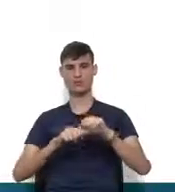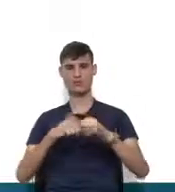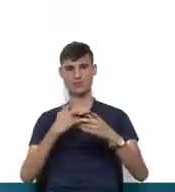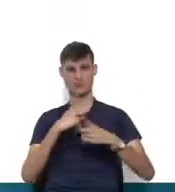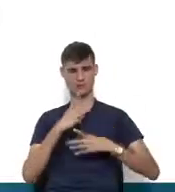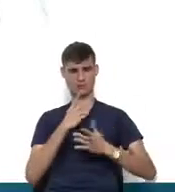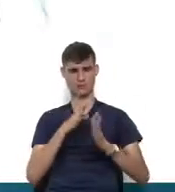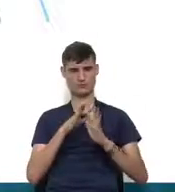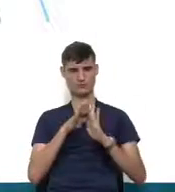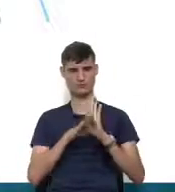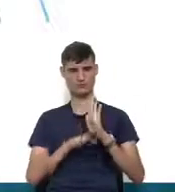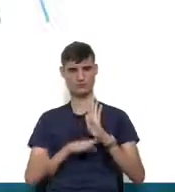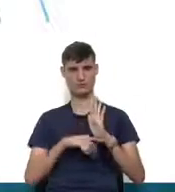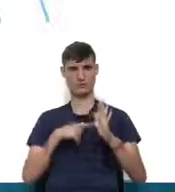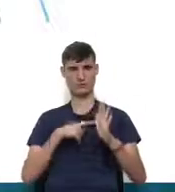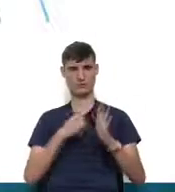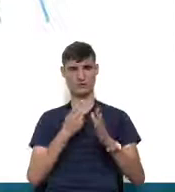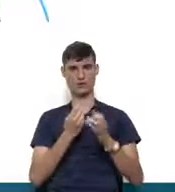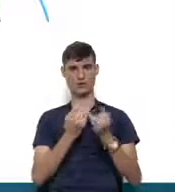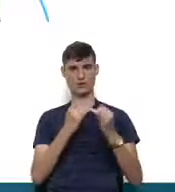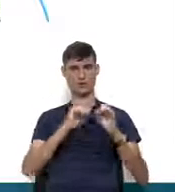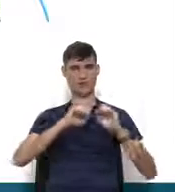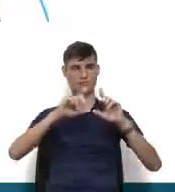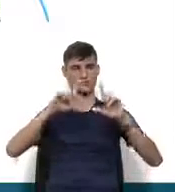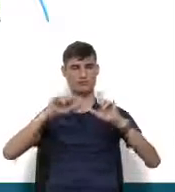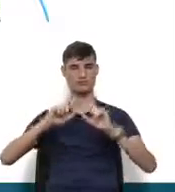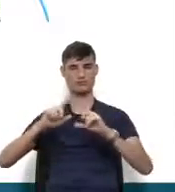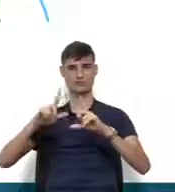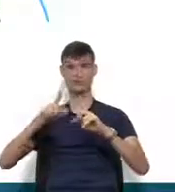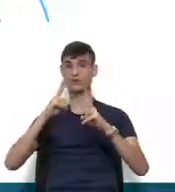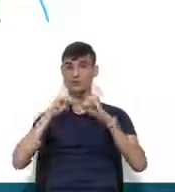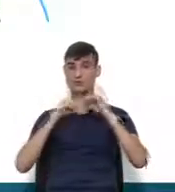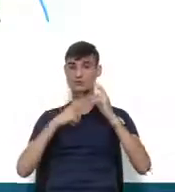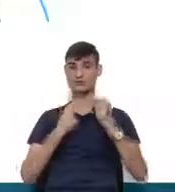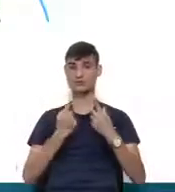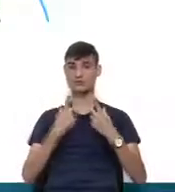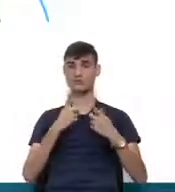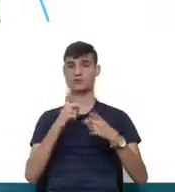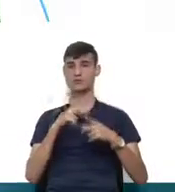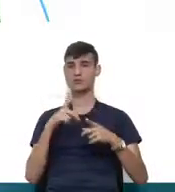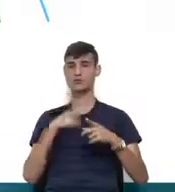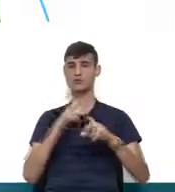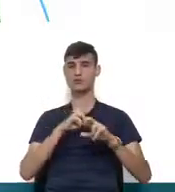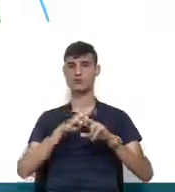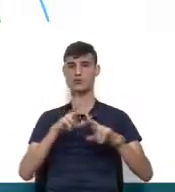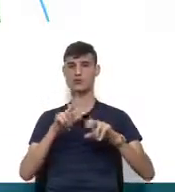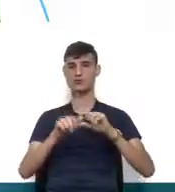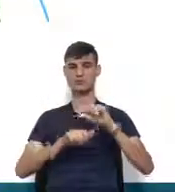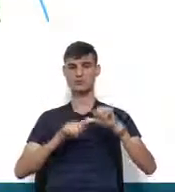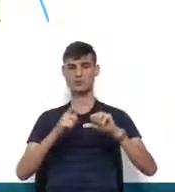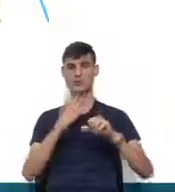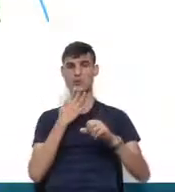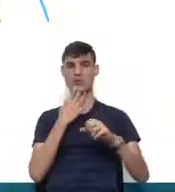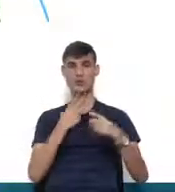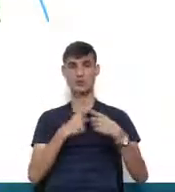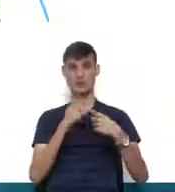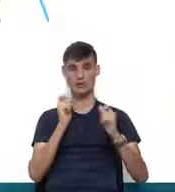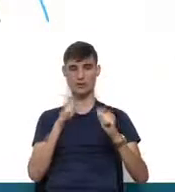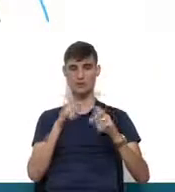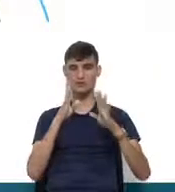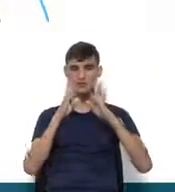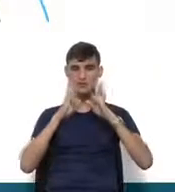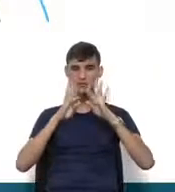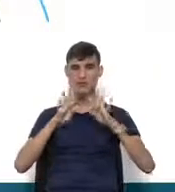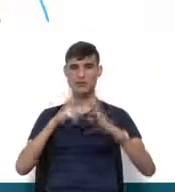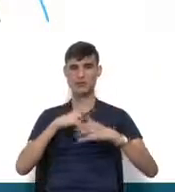os gráficos, olha que interessante. Até eu troquei as cores para que ficasse claro para você. Eu consigo observar